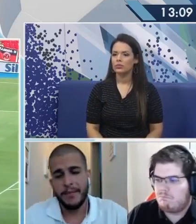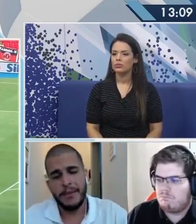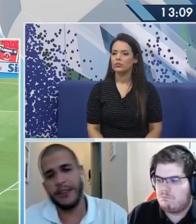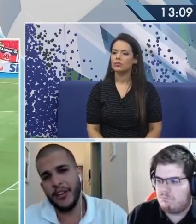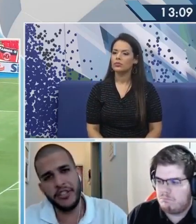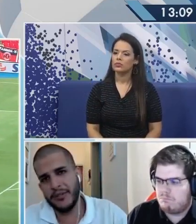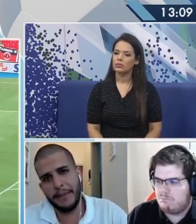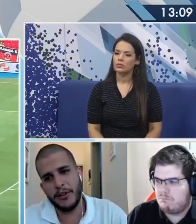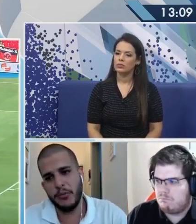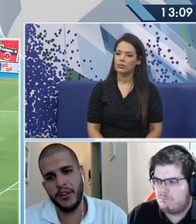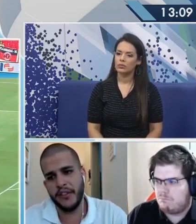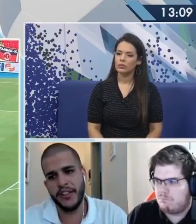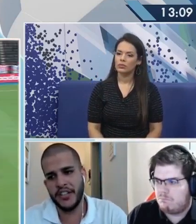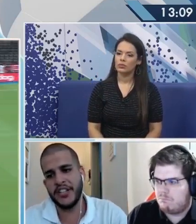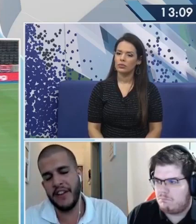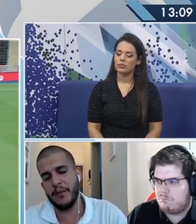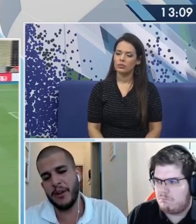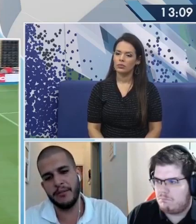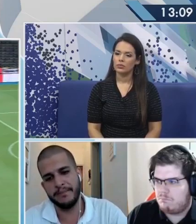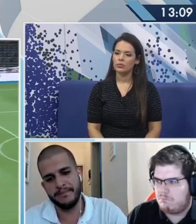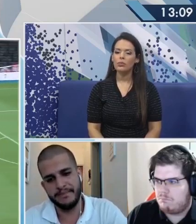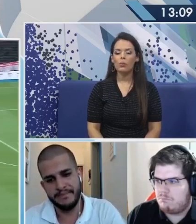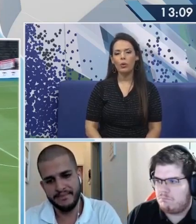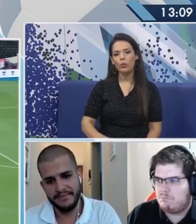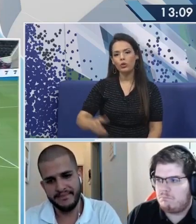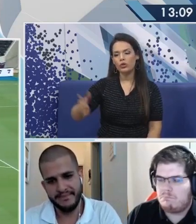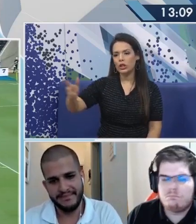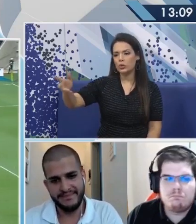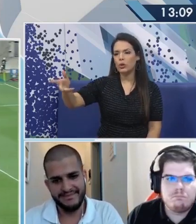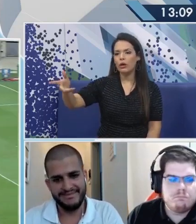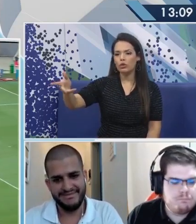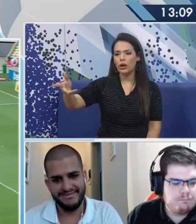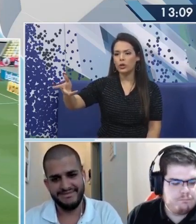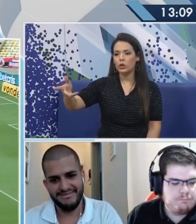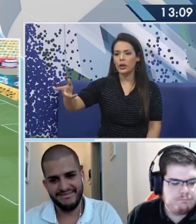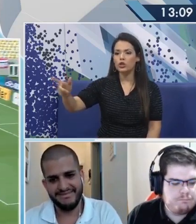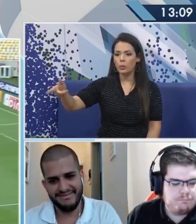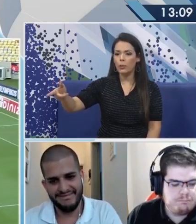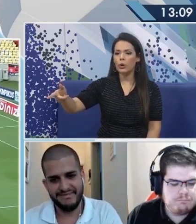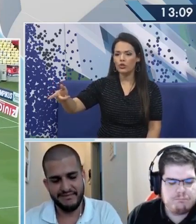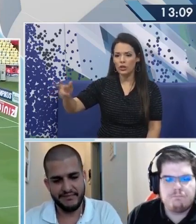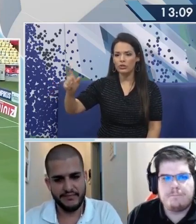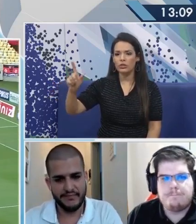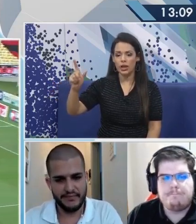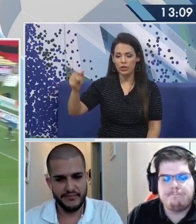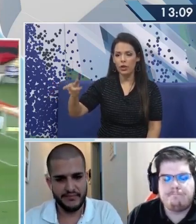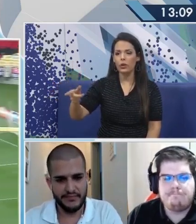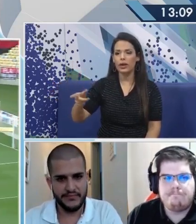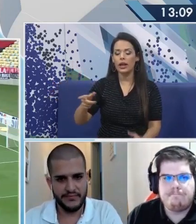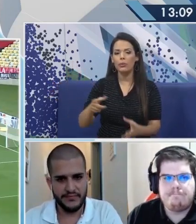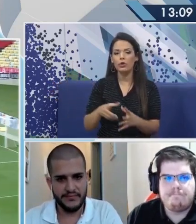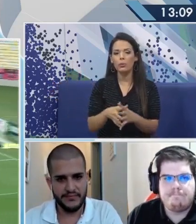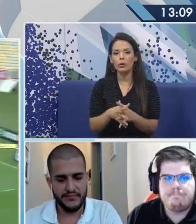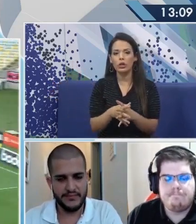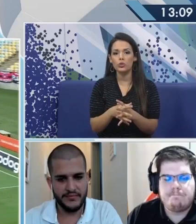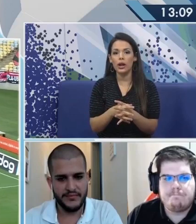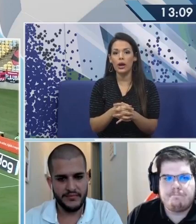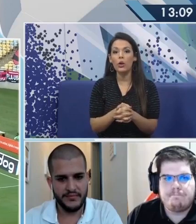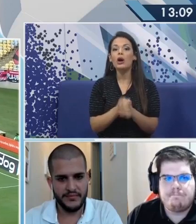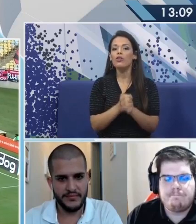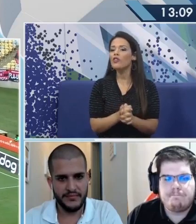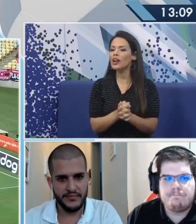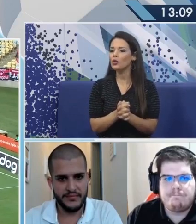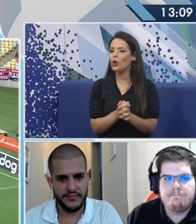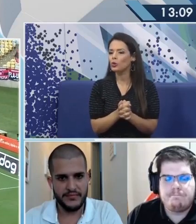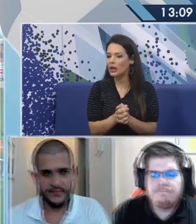sabe. Mas eu acho que não tem mais como não, Fernando. Acho que ele já vai embora mesmo. Mopô, muito triste, porque é um jogador experiente. O próprio Rogério Ceni falou que ele é muito importante pro